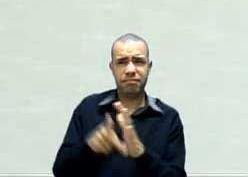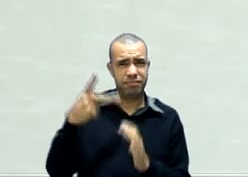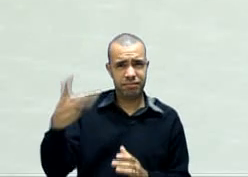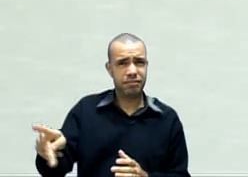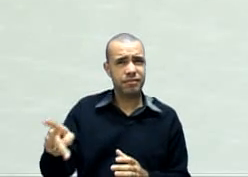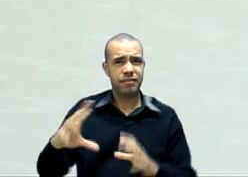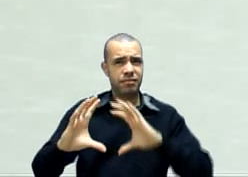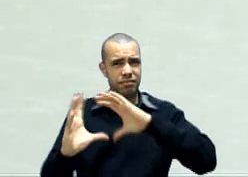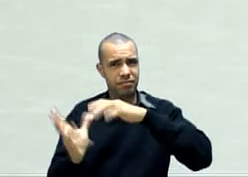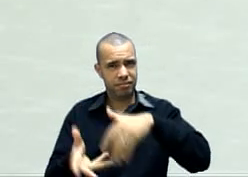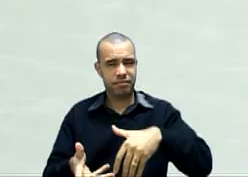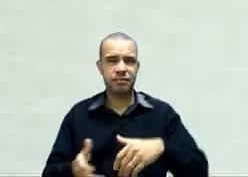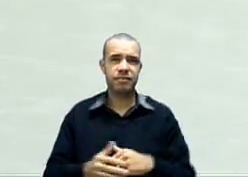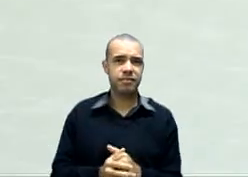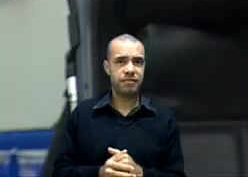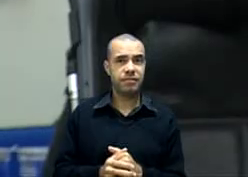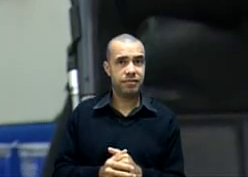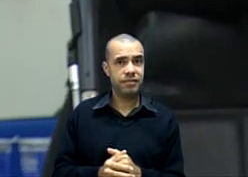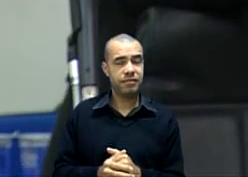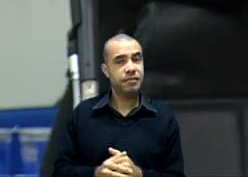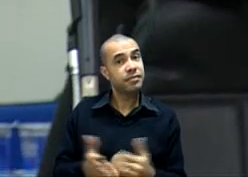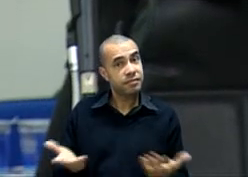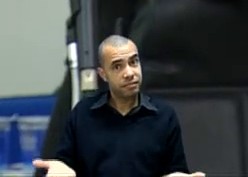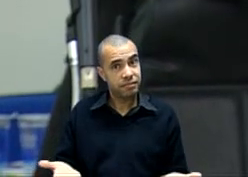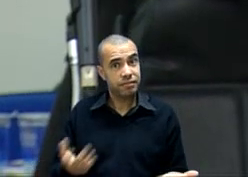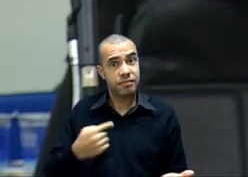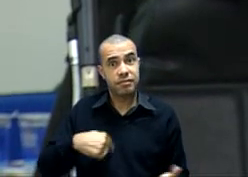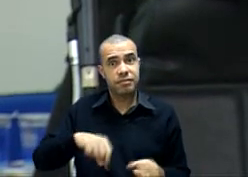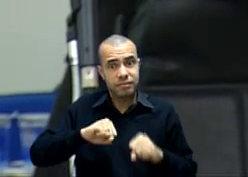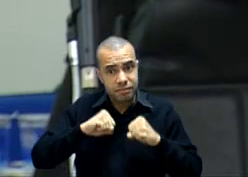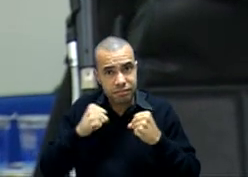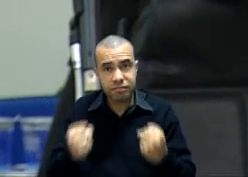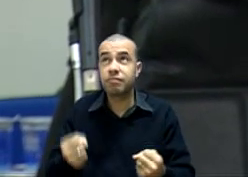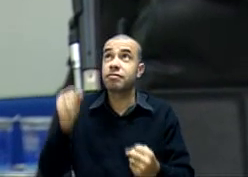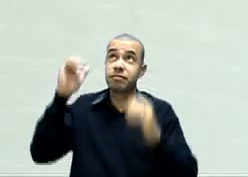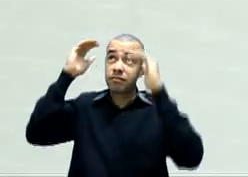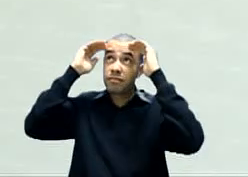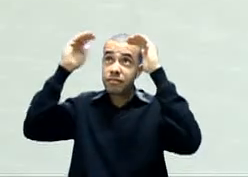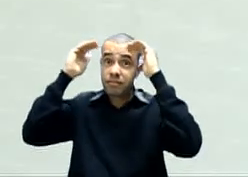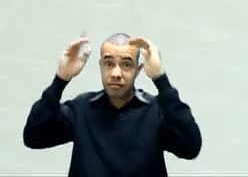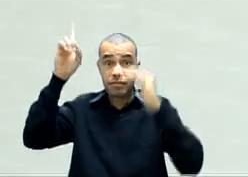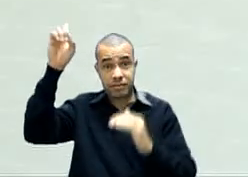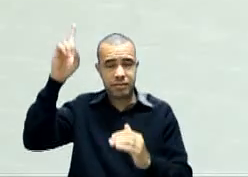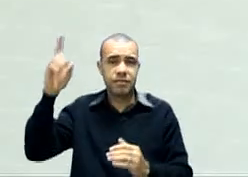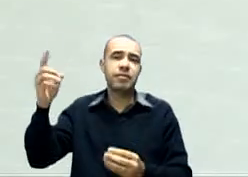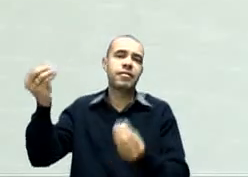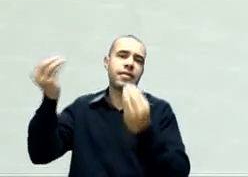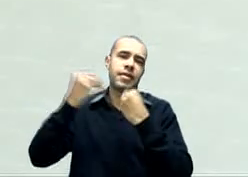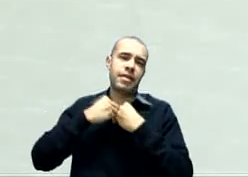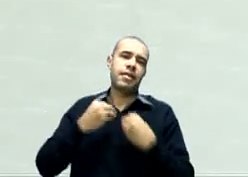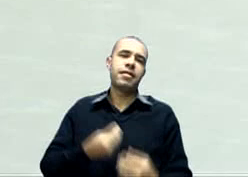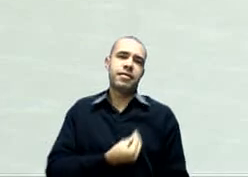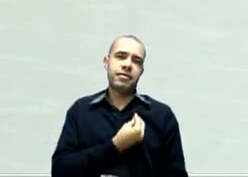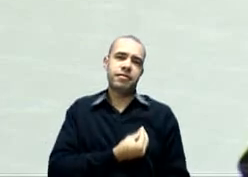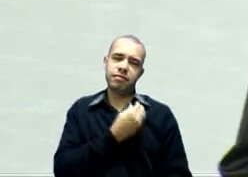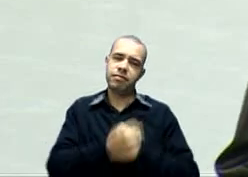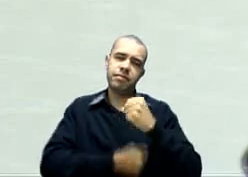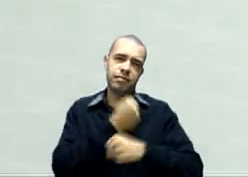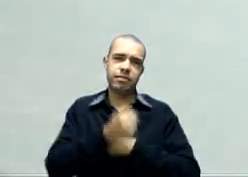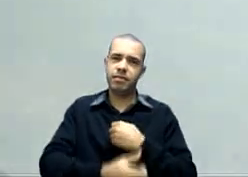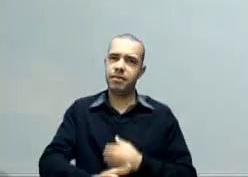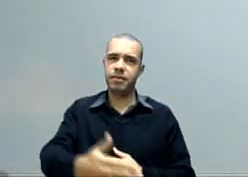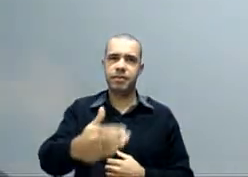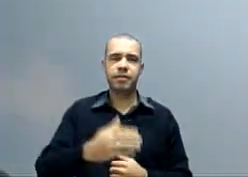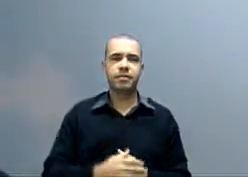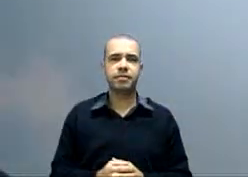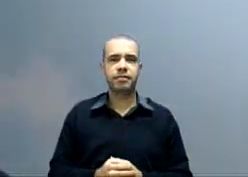a sua concupiscência. Aquele, porém, que faz a vontade de Deus, permanece eternamente. Obrigado.